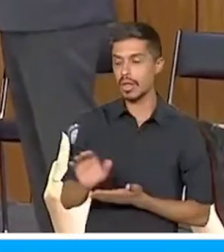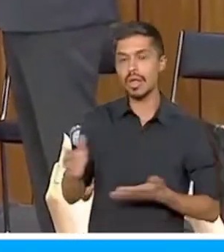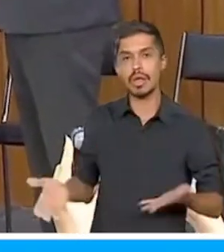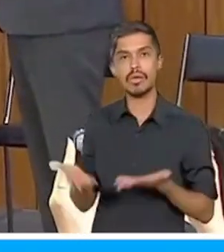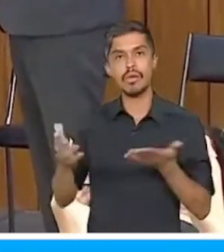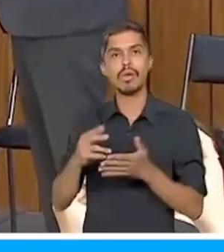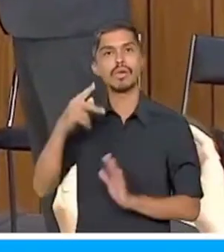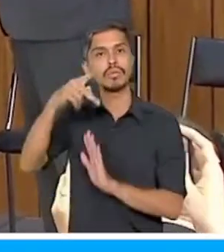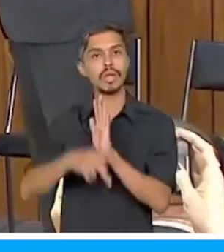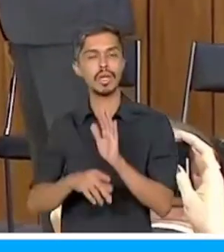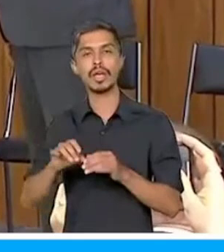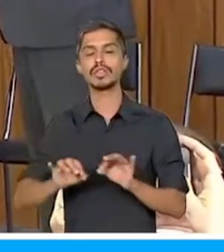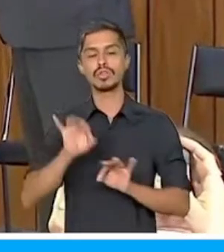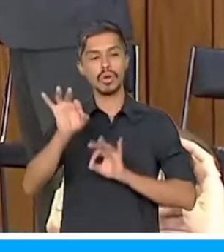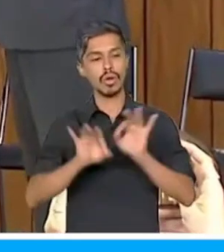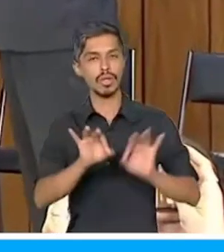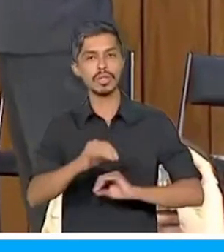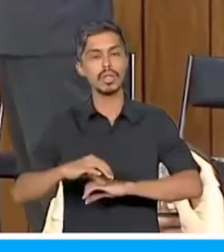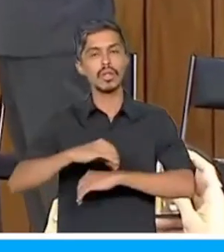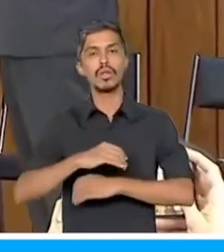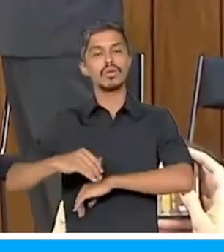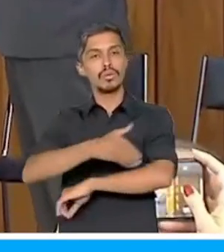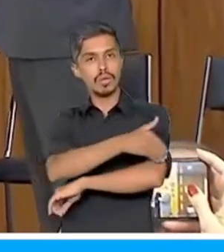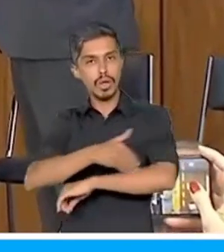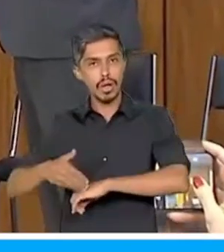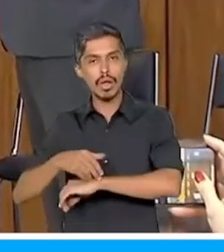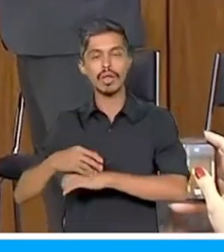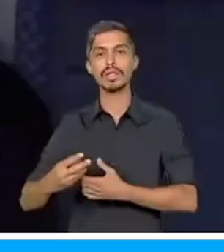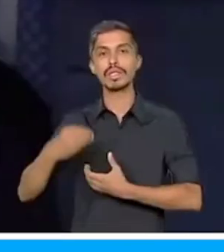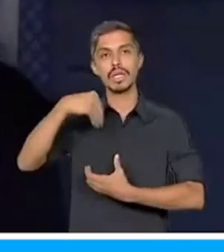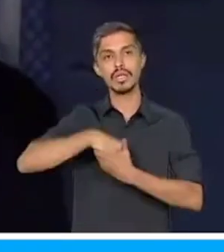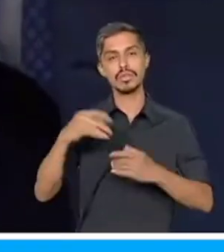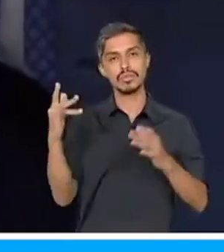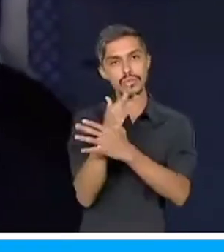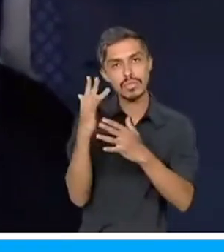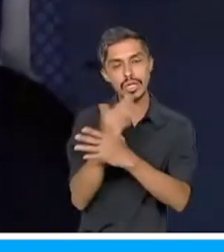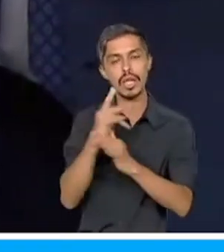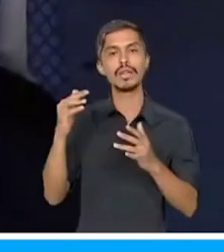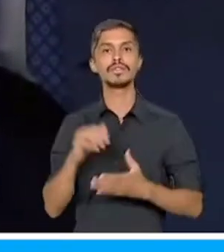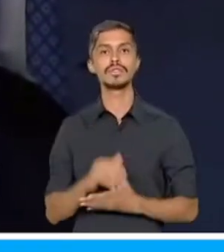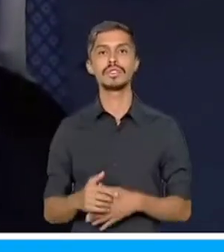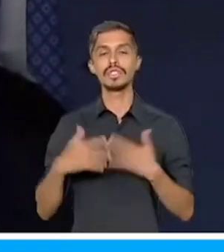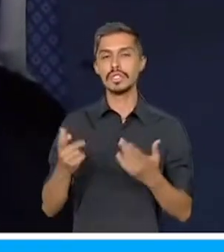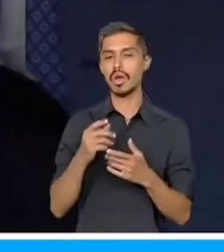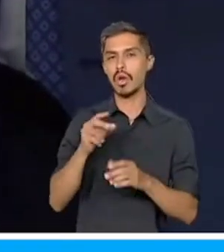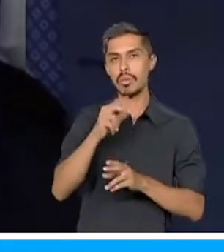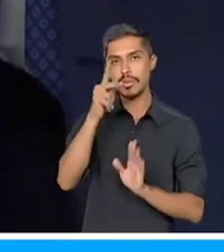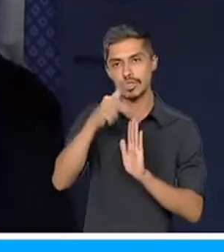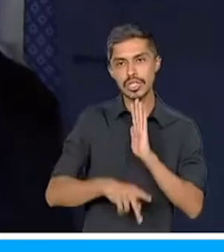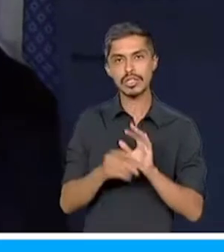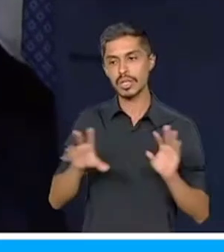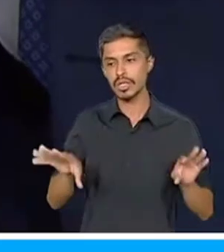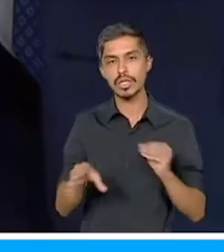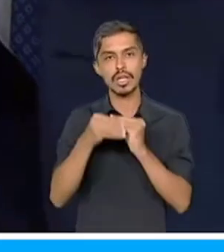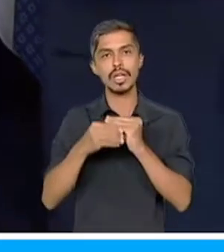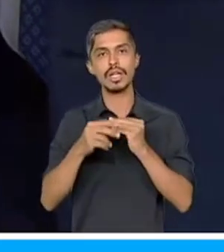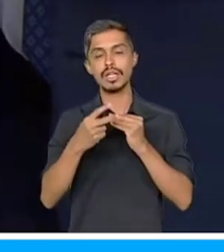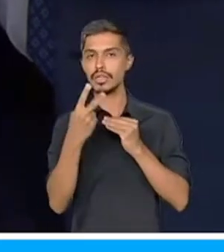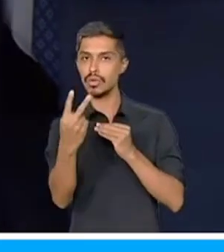de investimentos em mobilidade urbana, como o projeto de extensão da linha 2 e